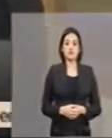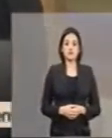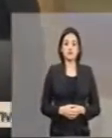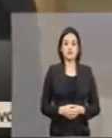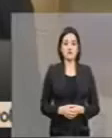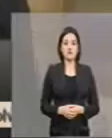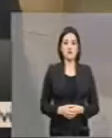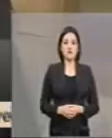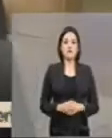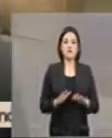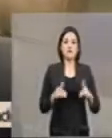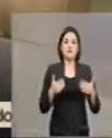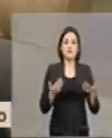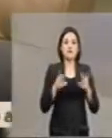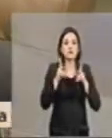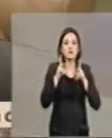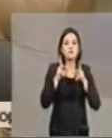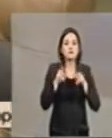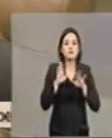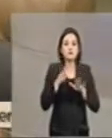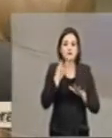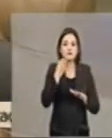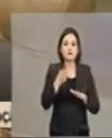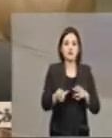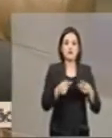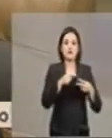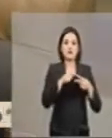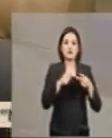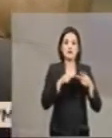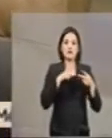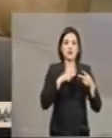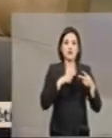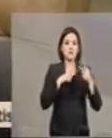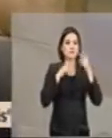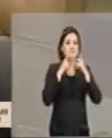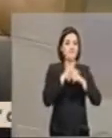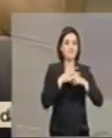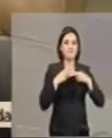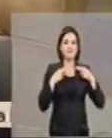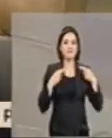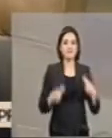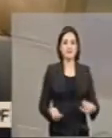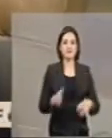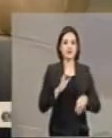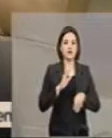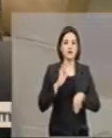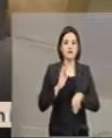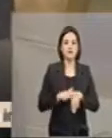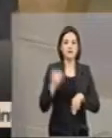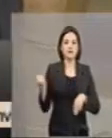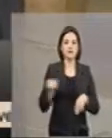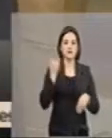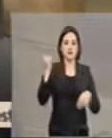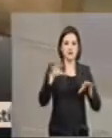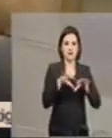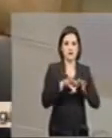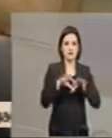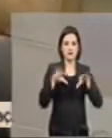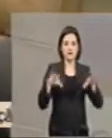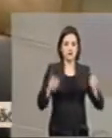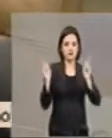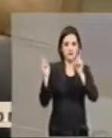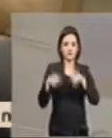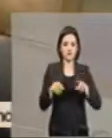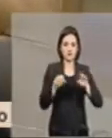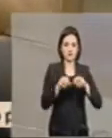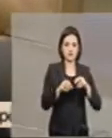aqui se sublinhou, temas do maior relevo que perpassam os princípios da separação dos poderes, do juiz natural